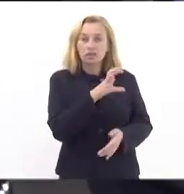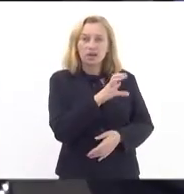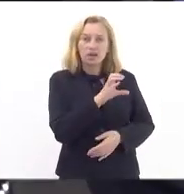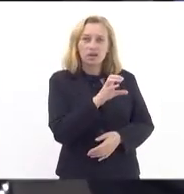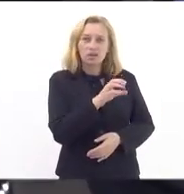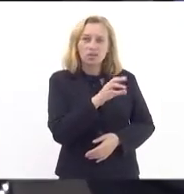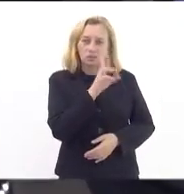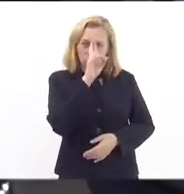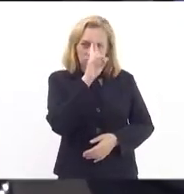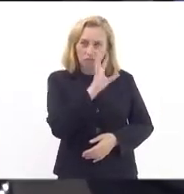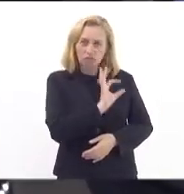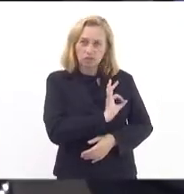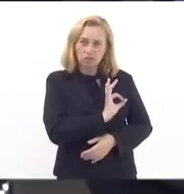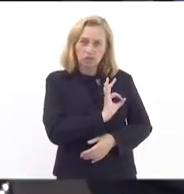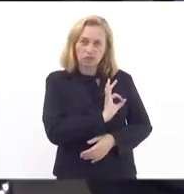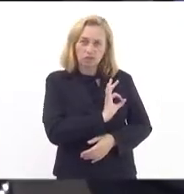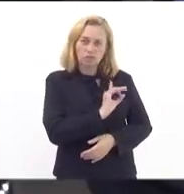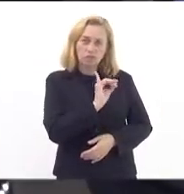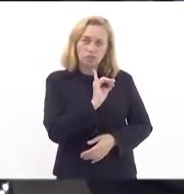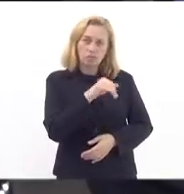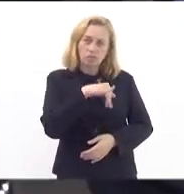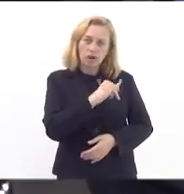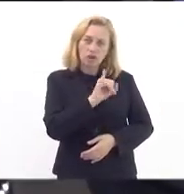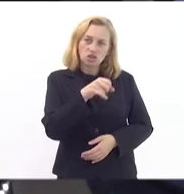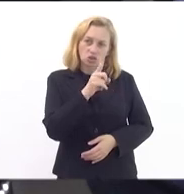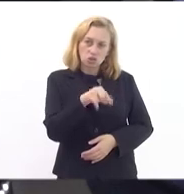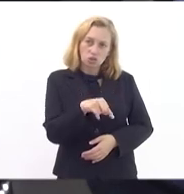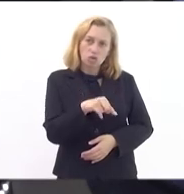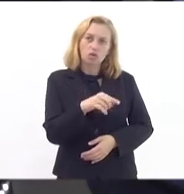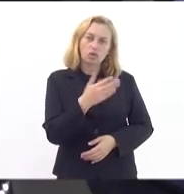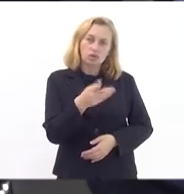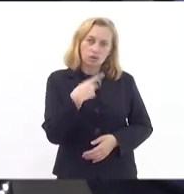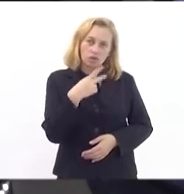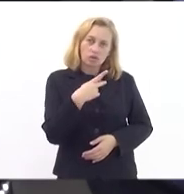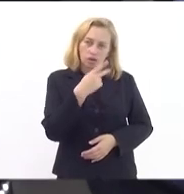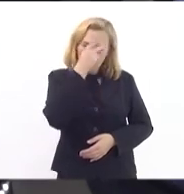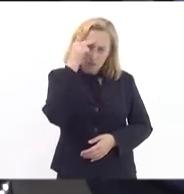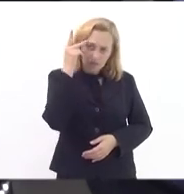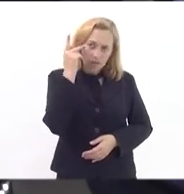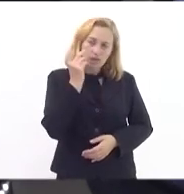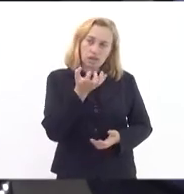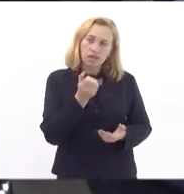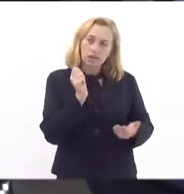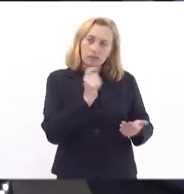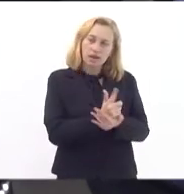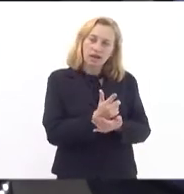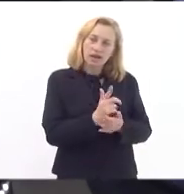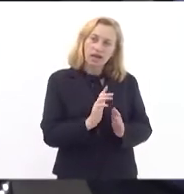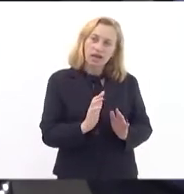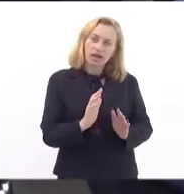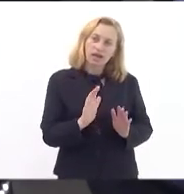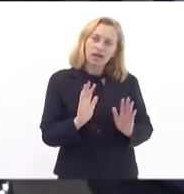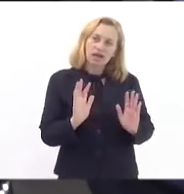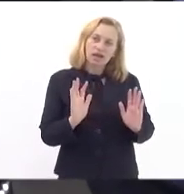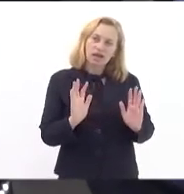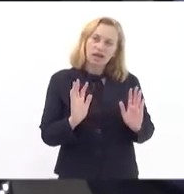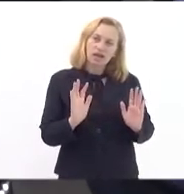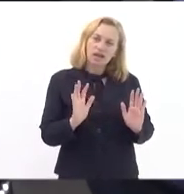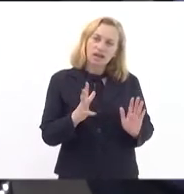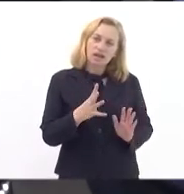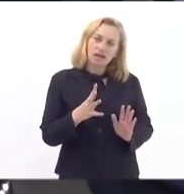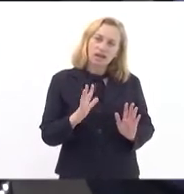capitão numa cama desculpe Major de um cidadão que queria pagar para a faculdade meio